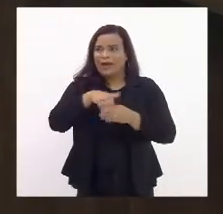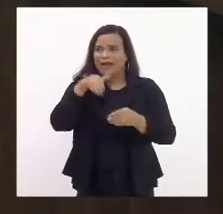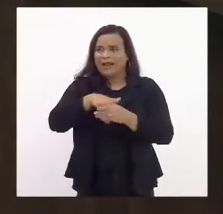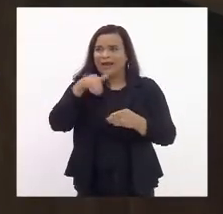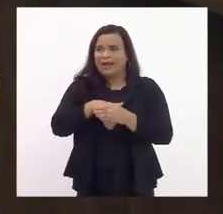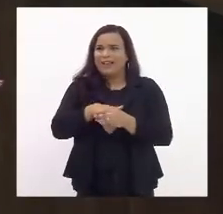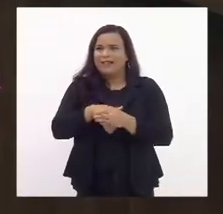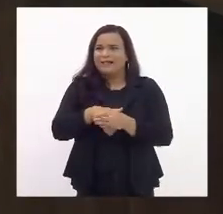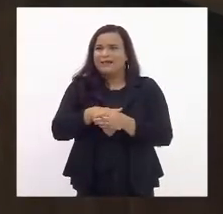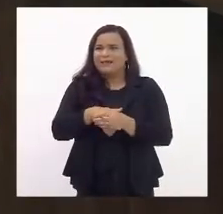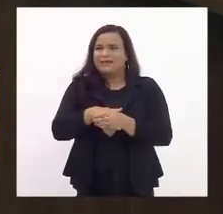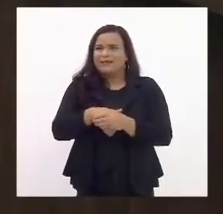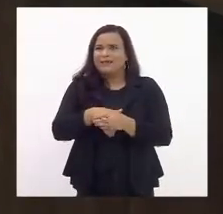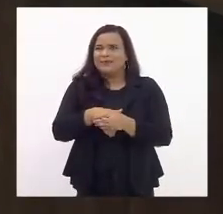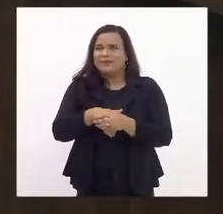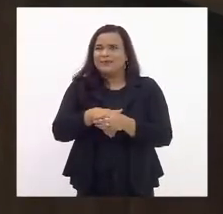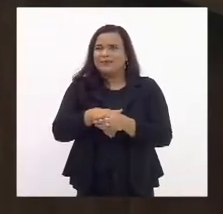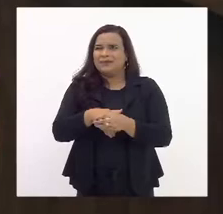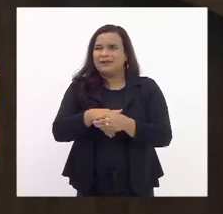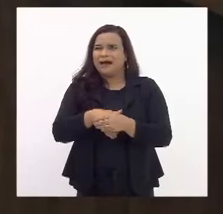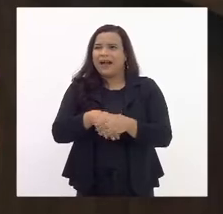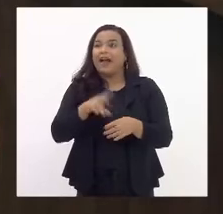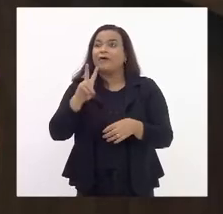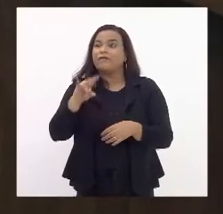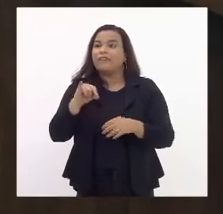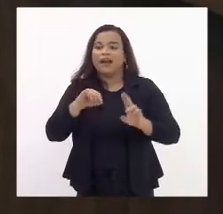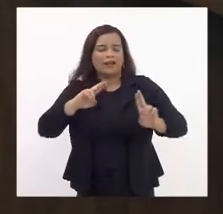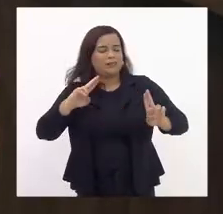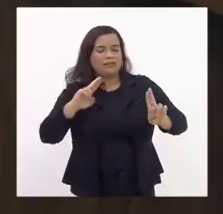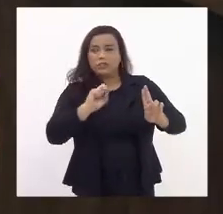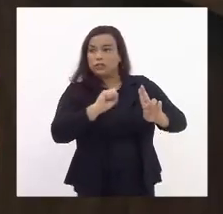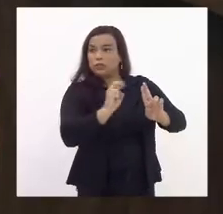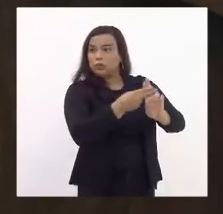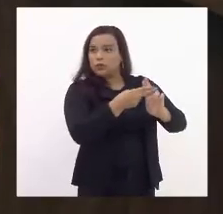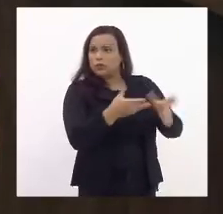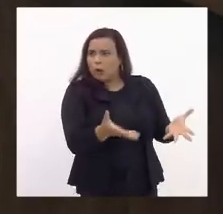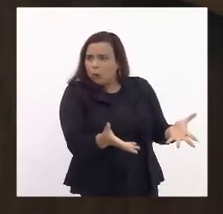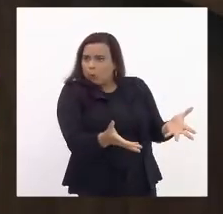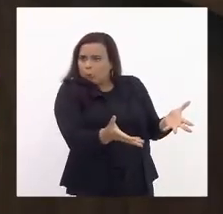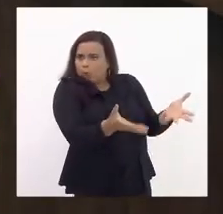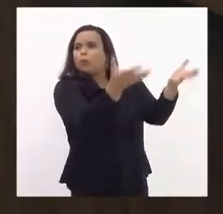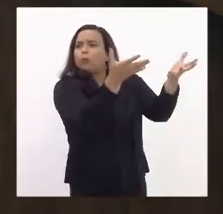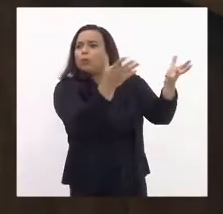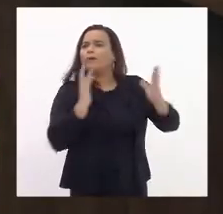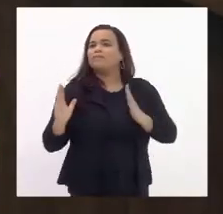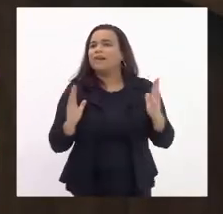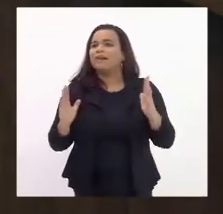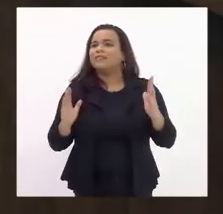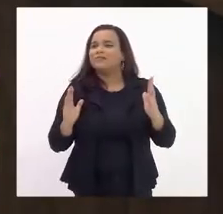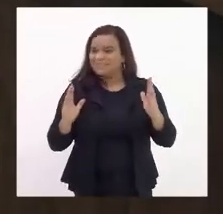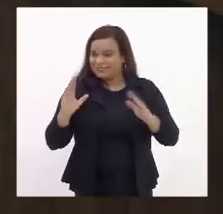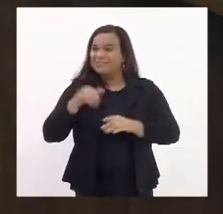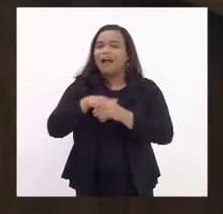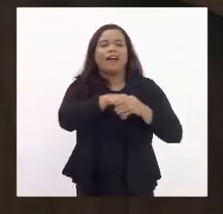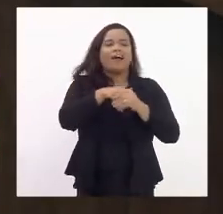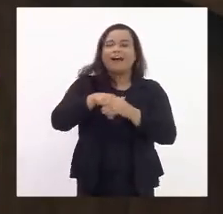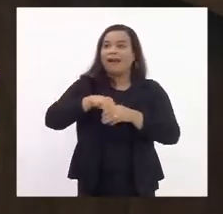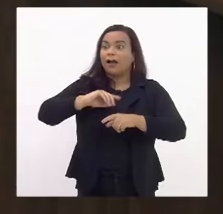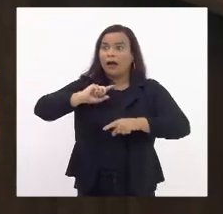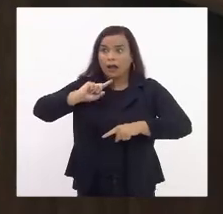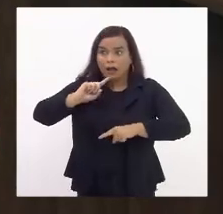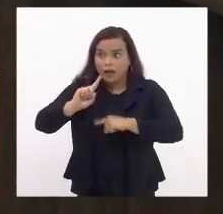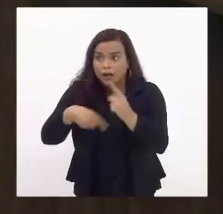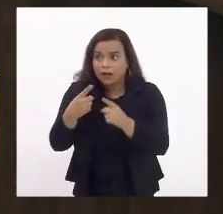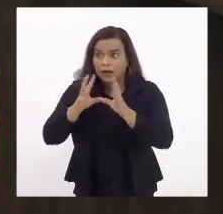eleições ele seja enaltecido, mas que depois seja esquecido. Então, hoje é o